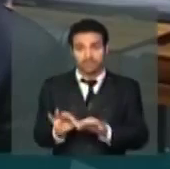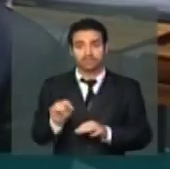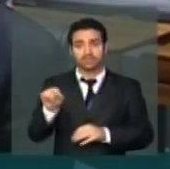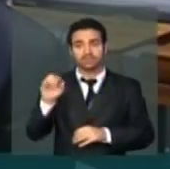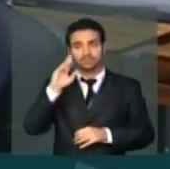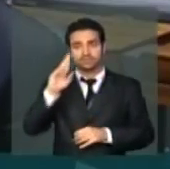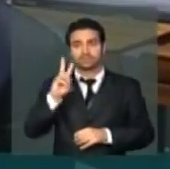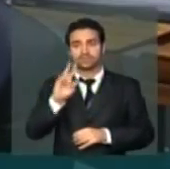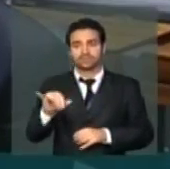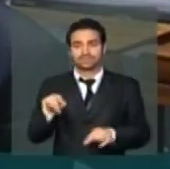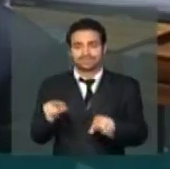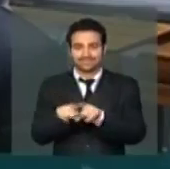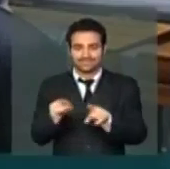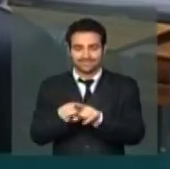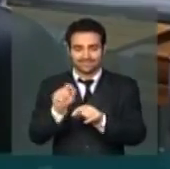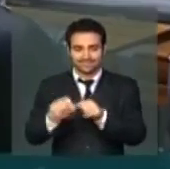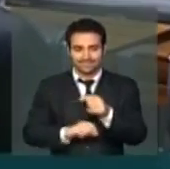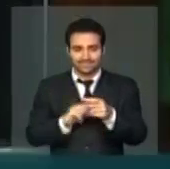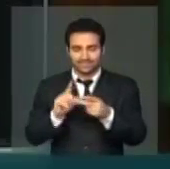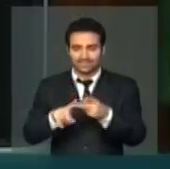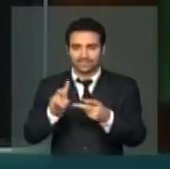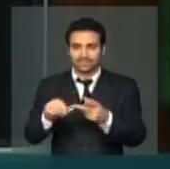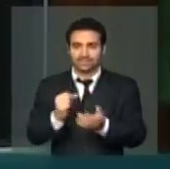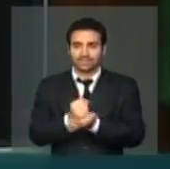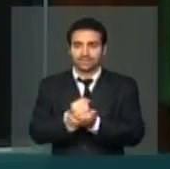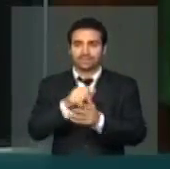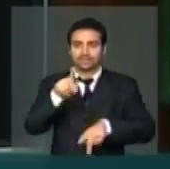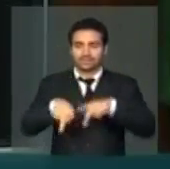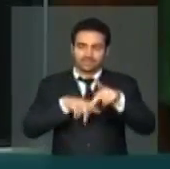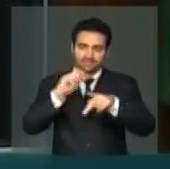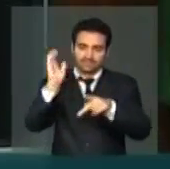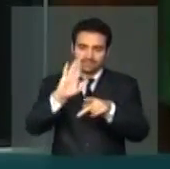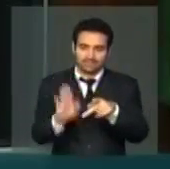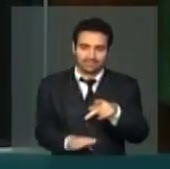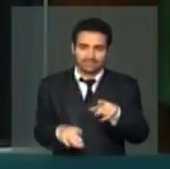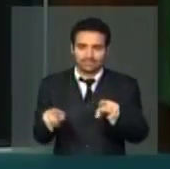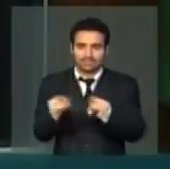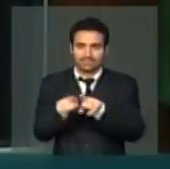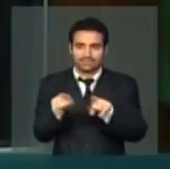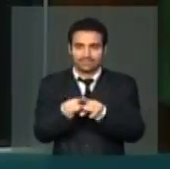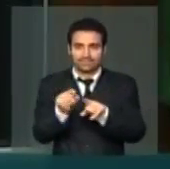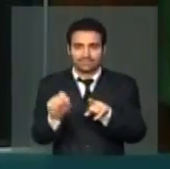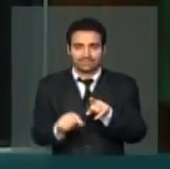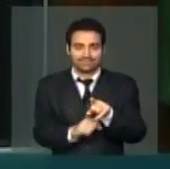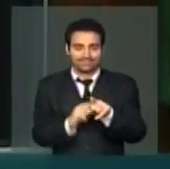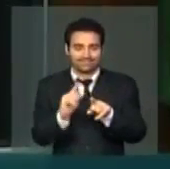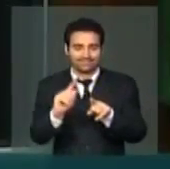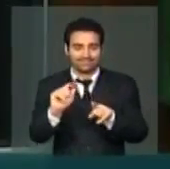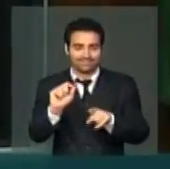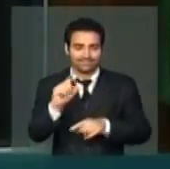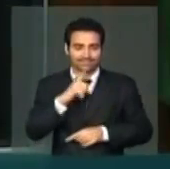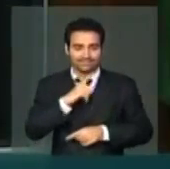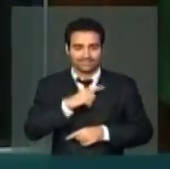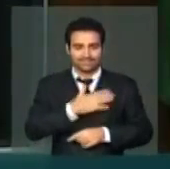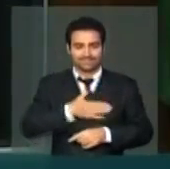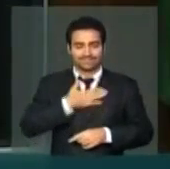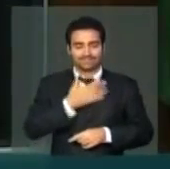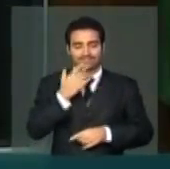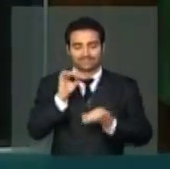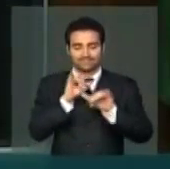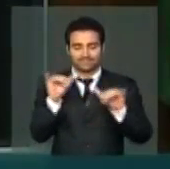estar sempre aqui defendendo aquilo que é melhor para o povo brasileiro e para o nosso país. Para concluir, senhor presidente, eu gostaria de dizer